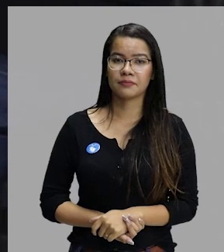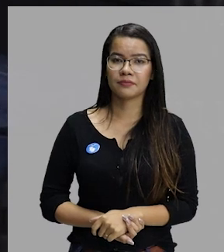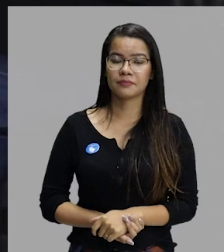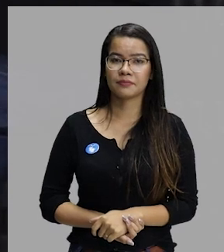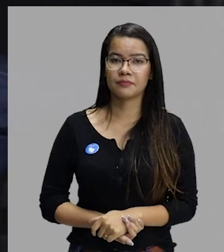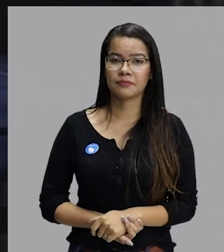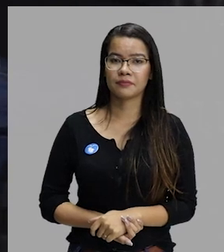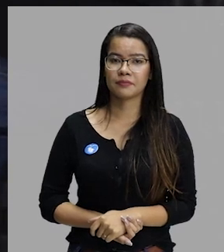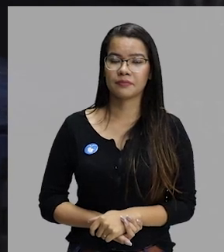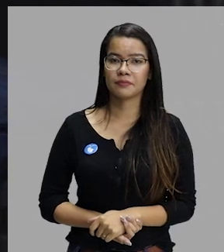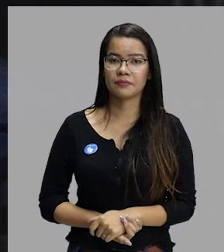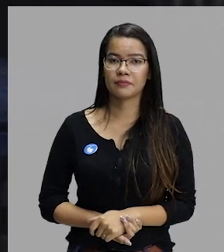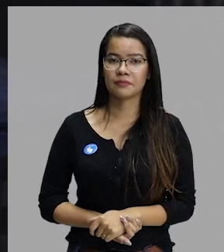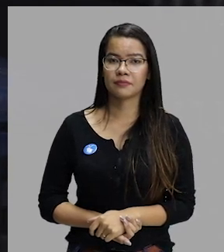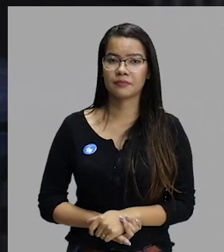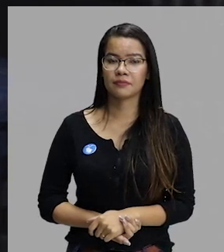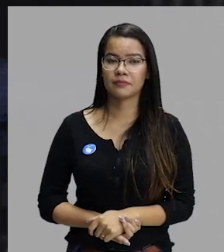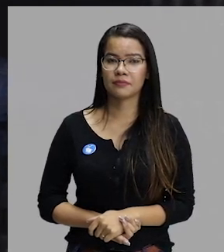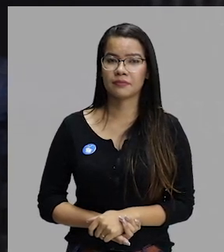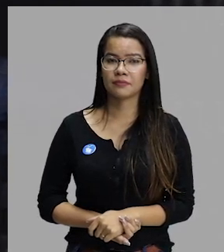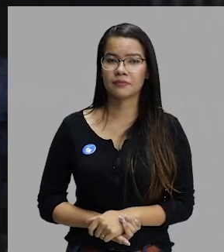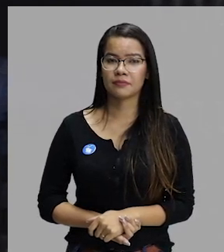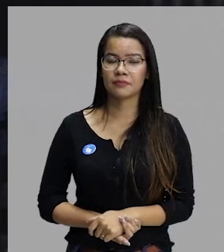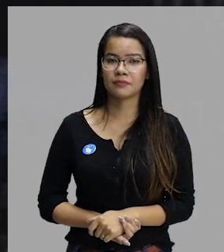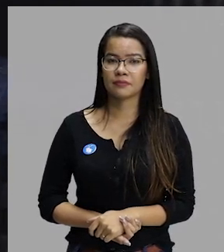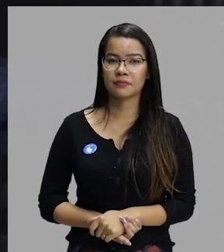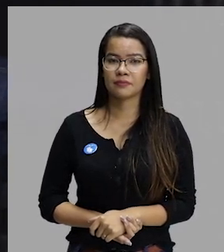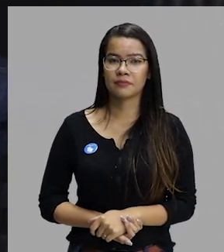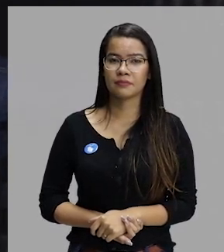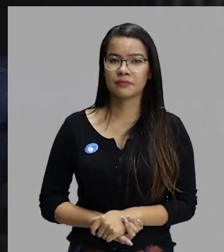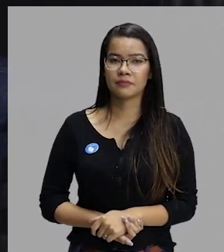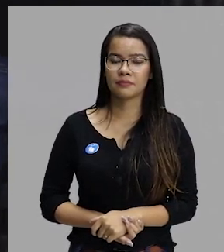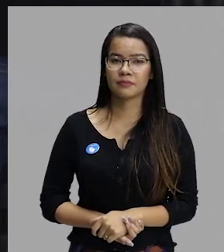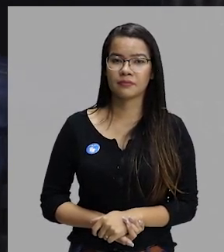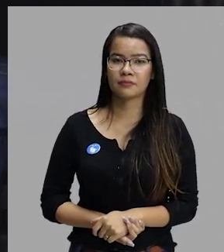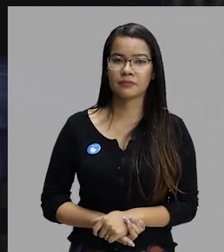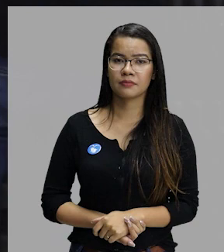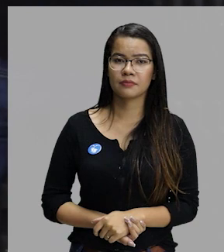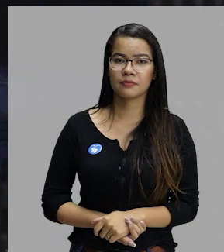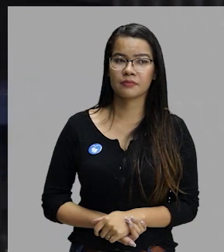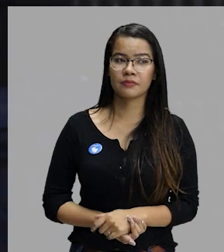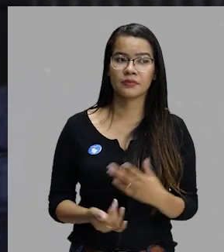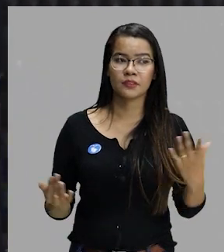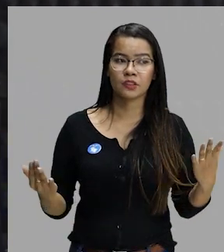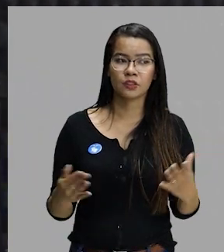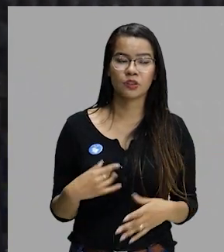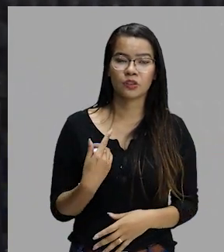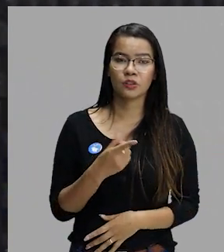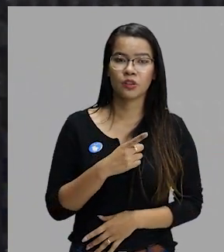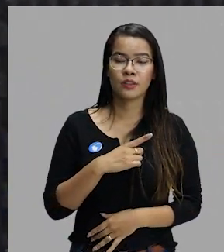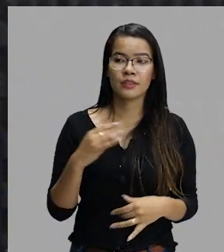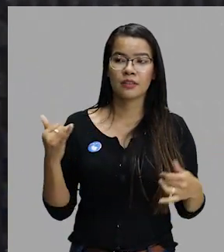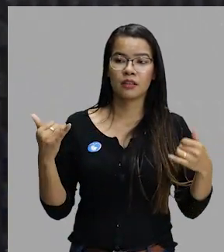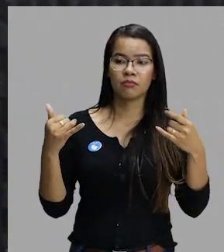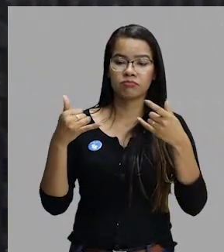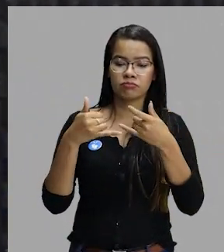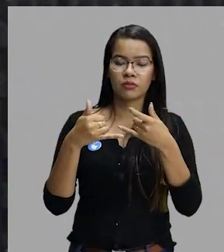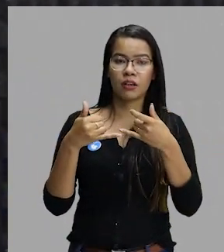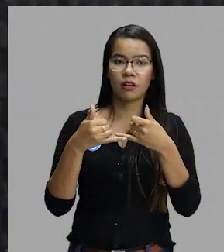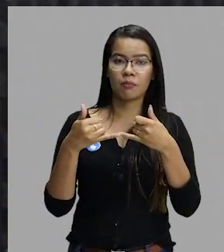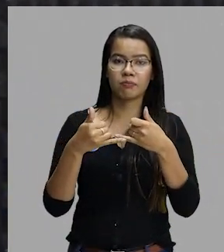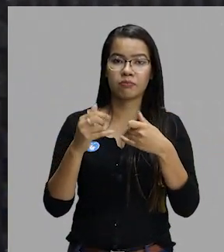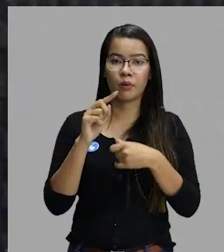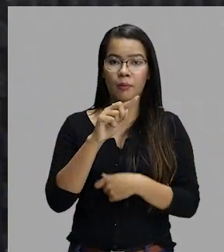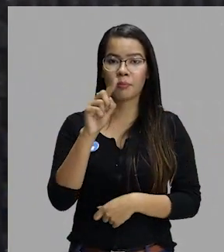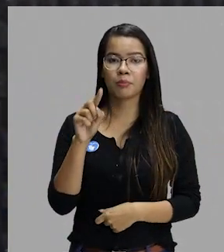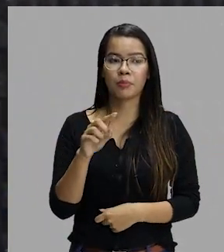1. Certo? E vamos agora ligar esses nossos pontos aí